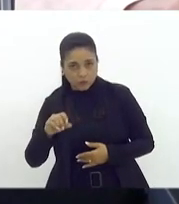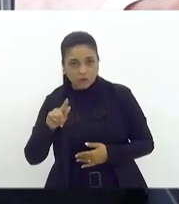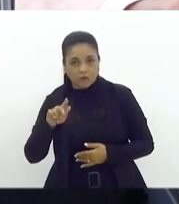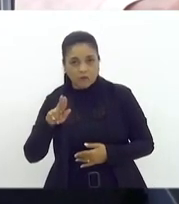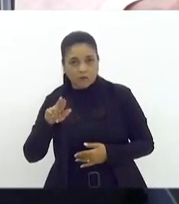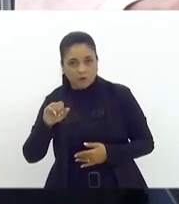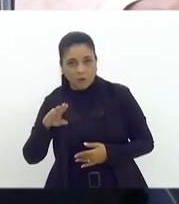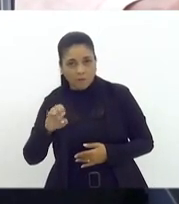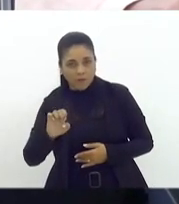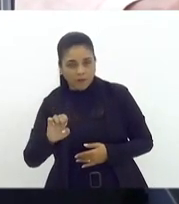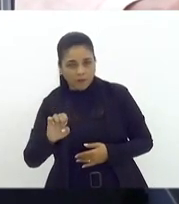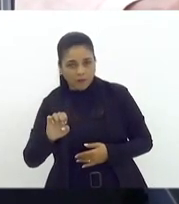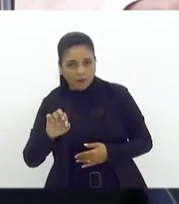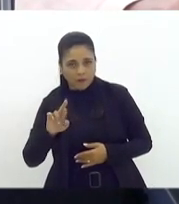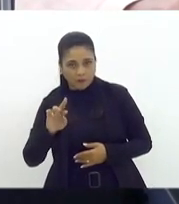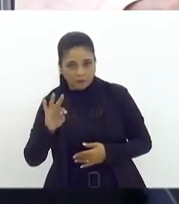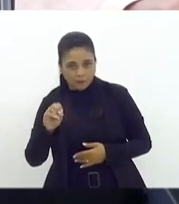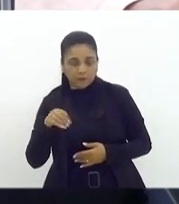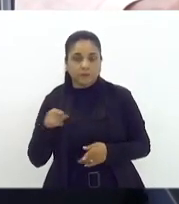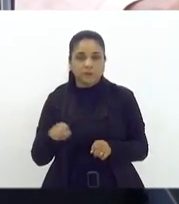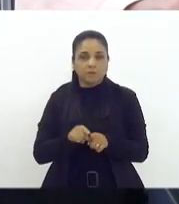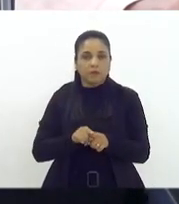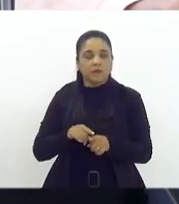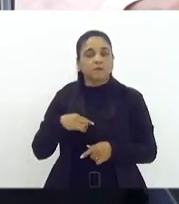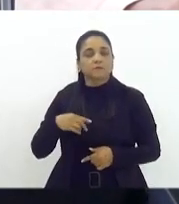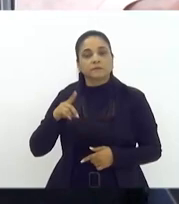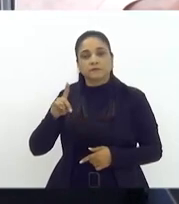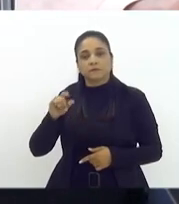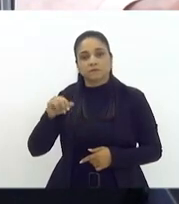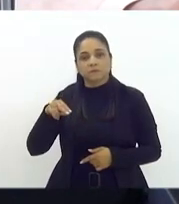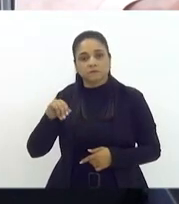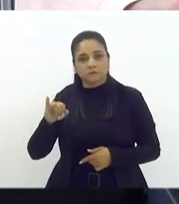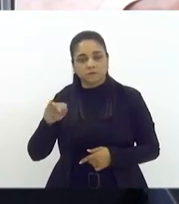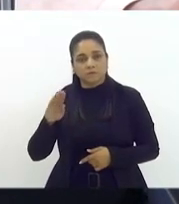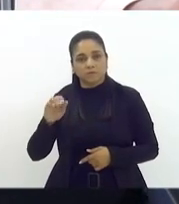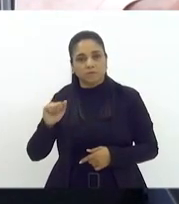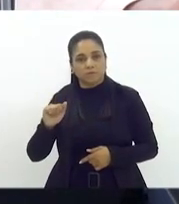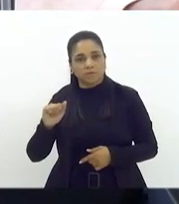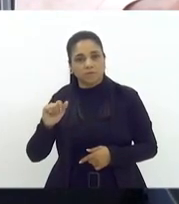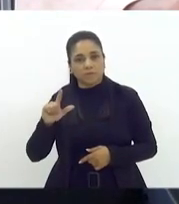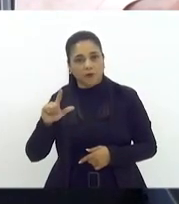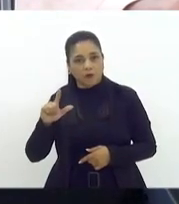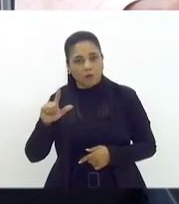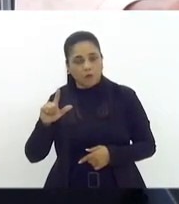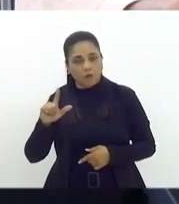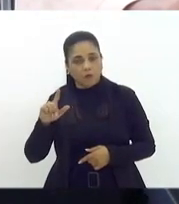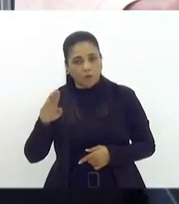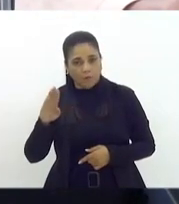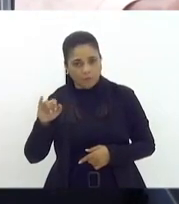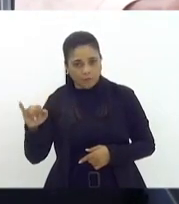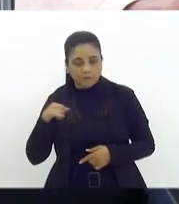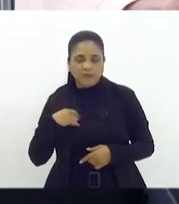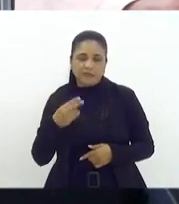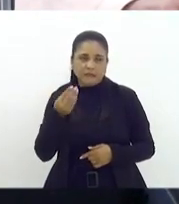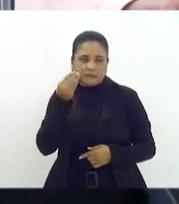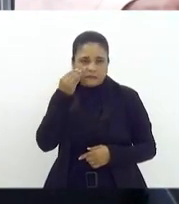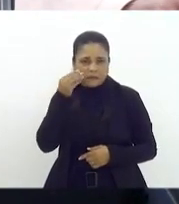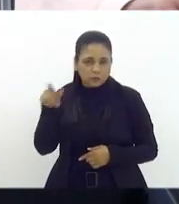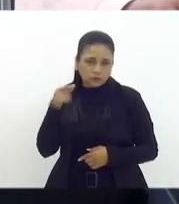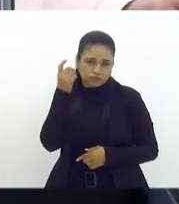Dani Balbi é isso ele tá tentando acessar online